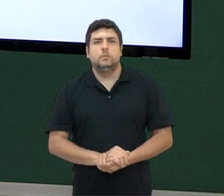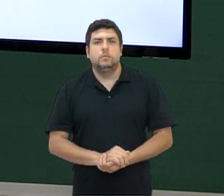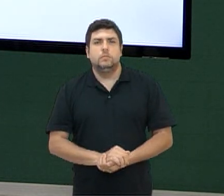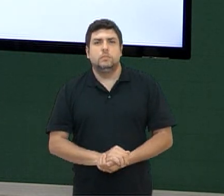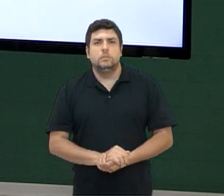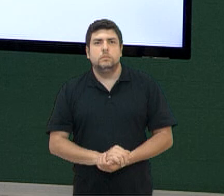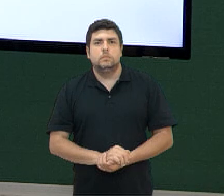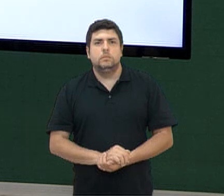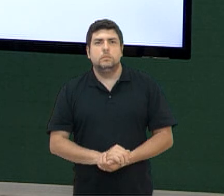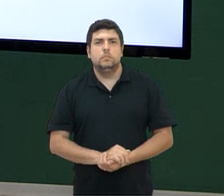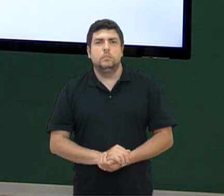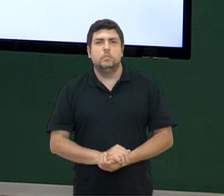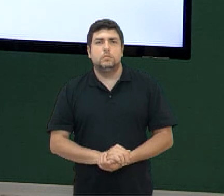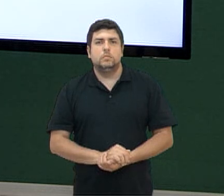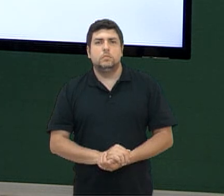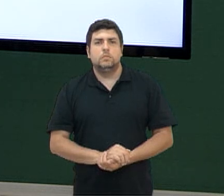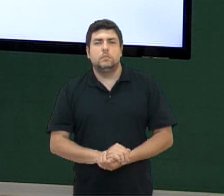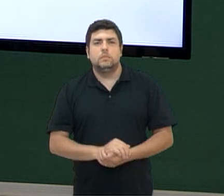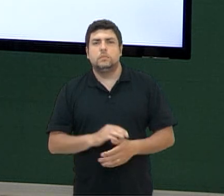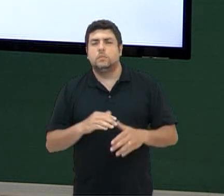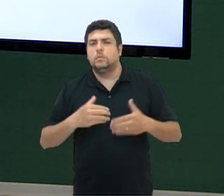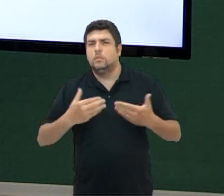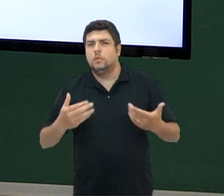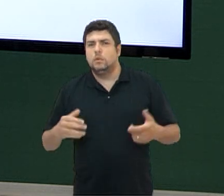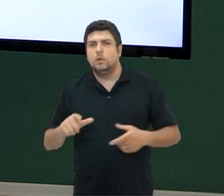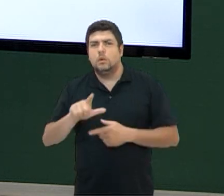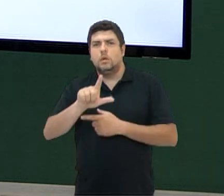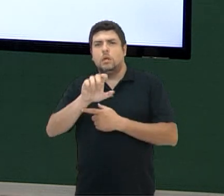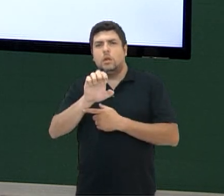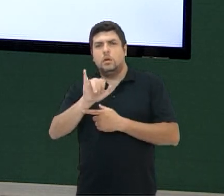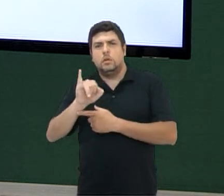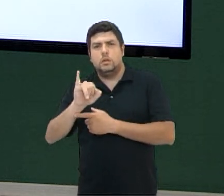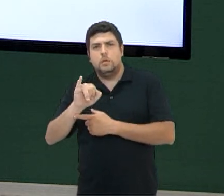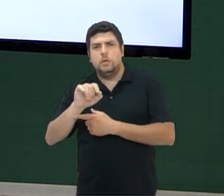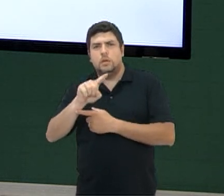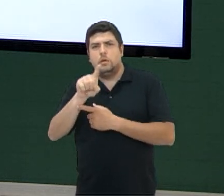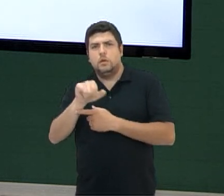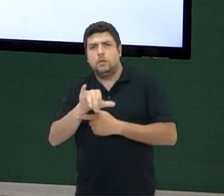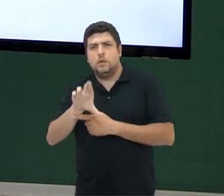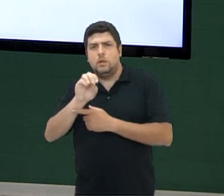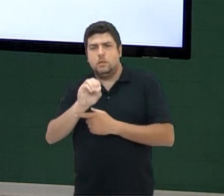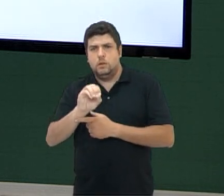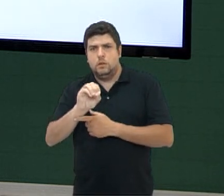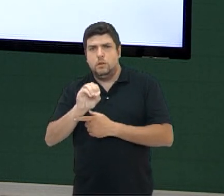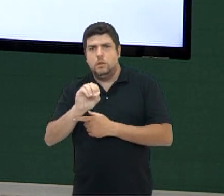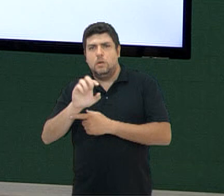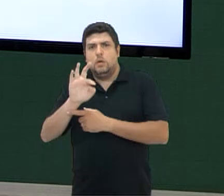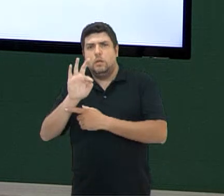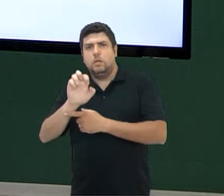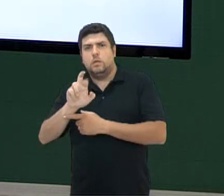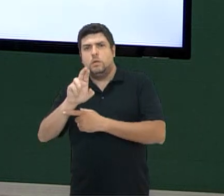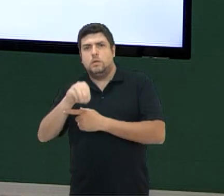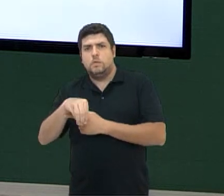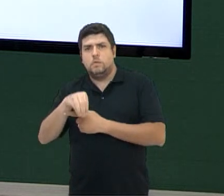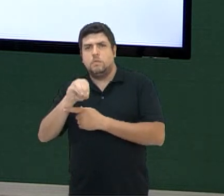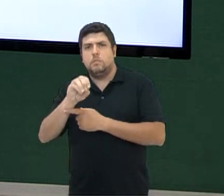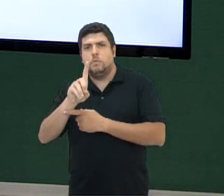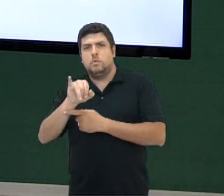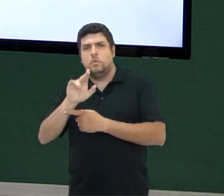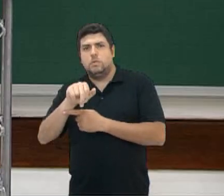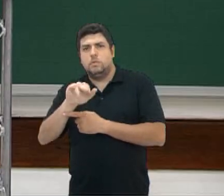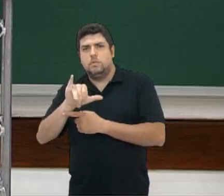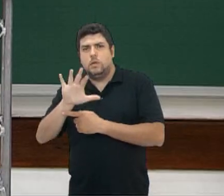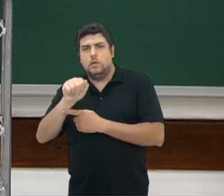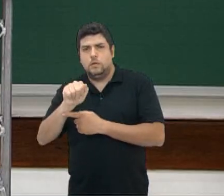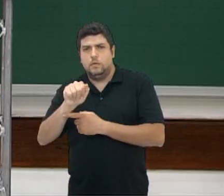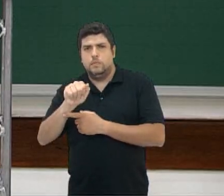Então, temos aqui a lei zero da termodinâmica e vamos dar uma olhada. Nesse conceito, trabalhamos então